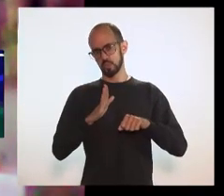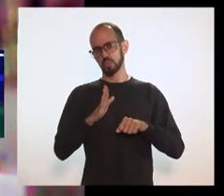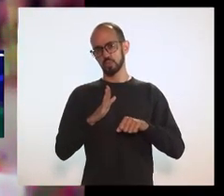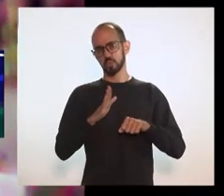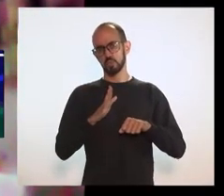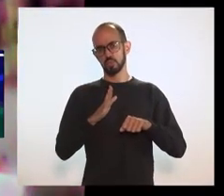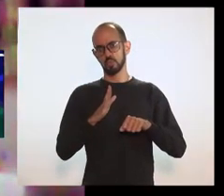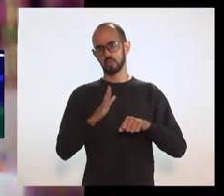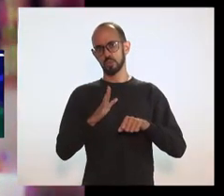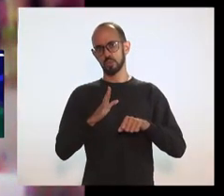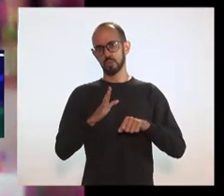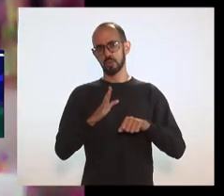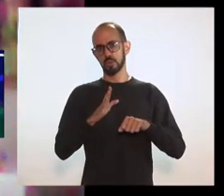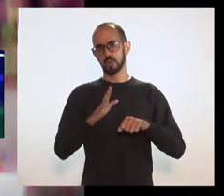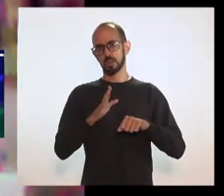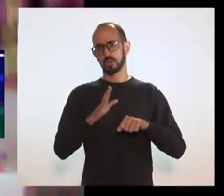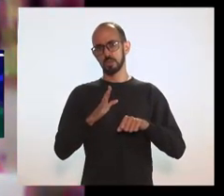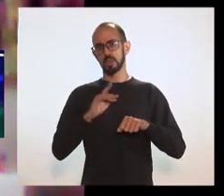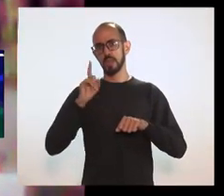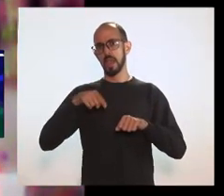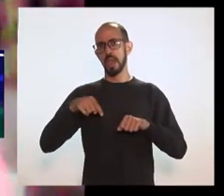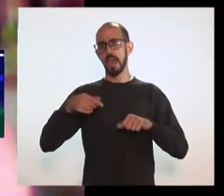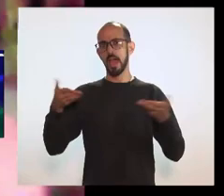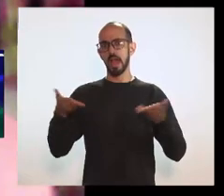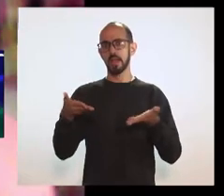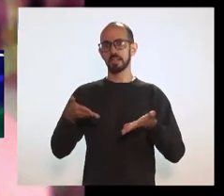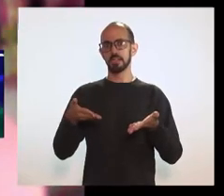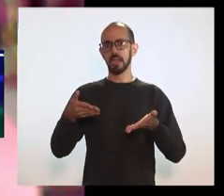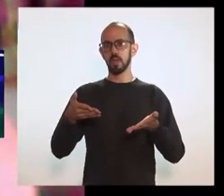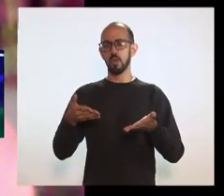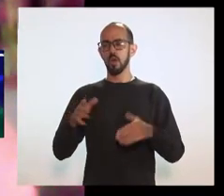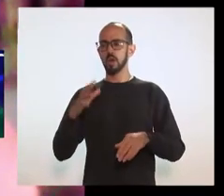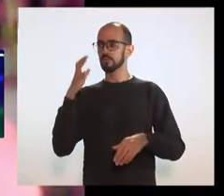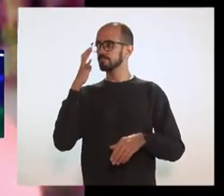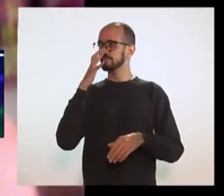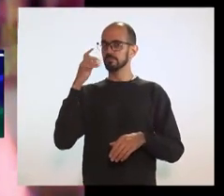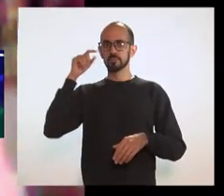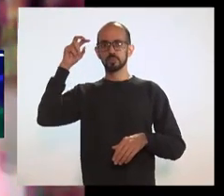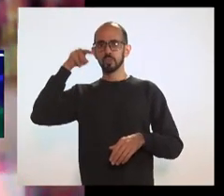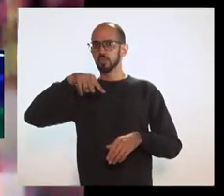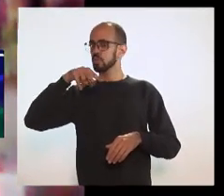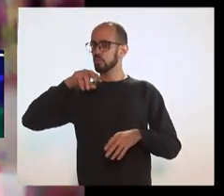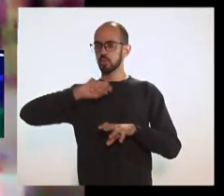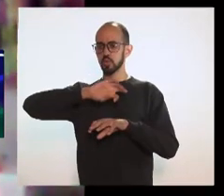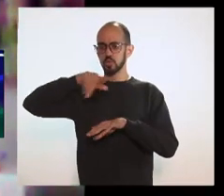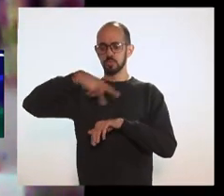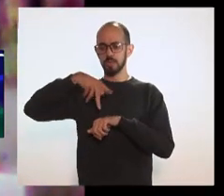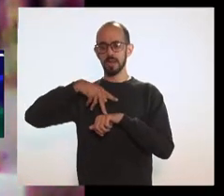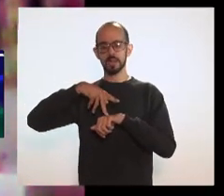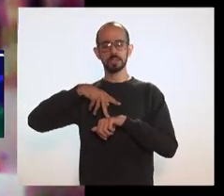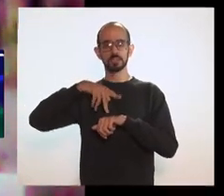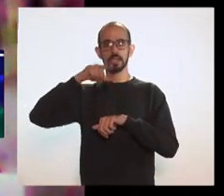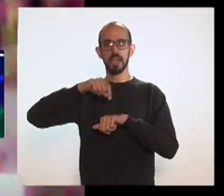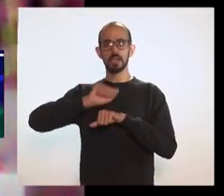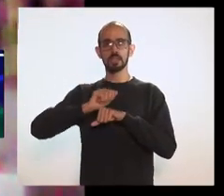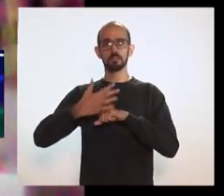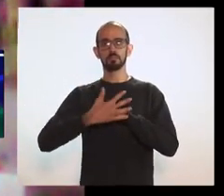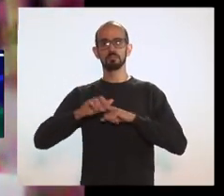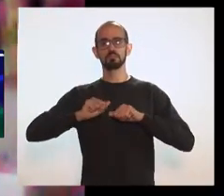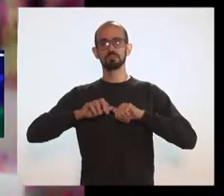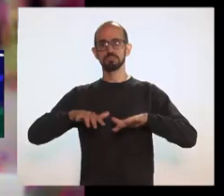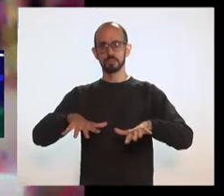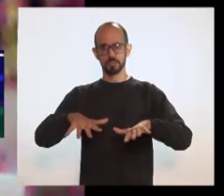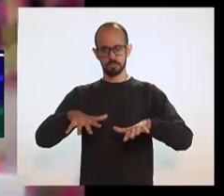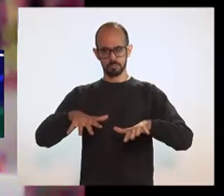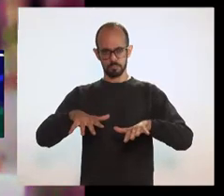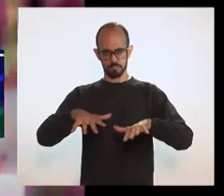epicentro mundial, que é a pandemia. Nas últimas 24 horas foram quase 3 mil